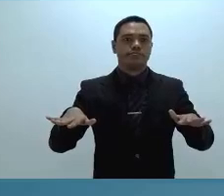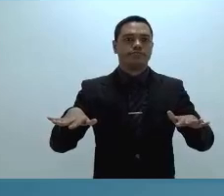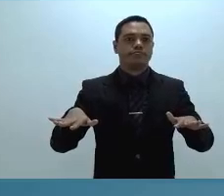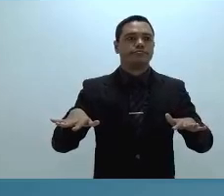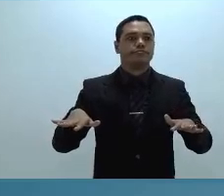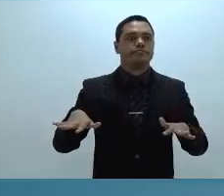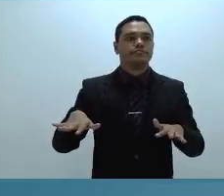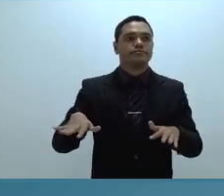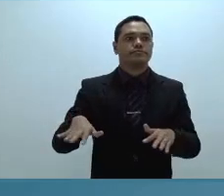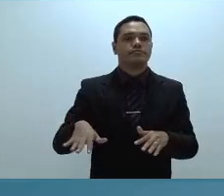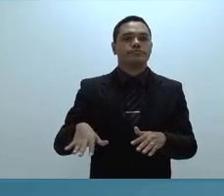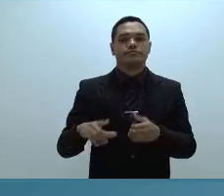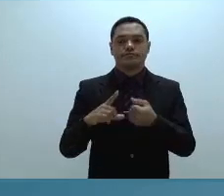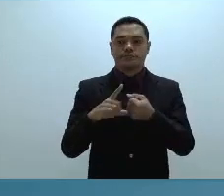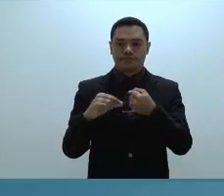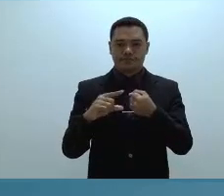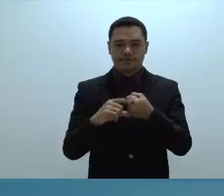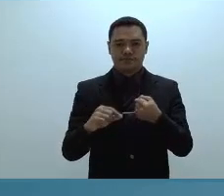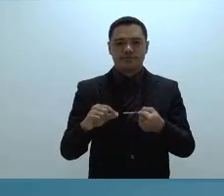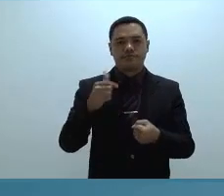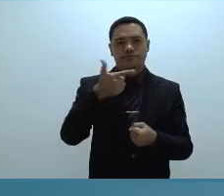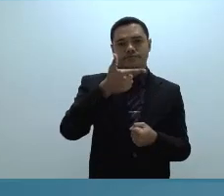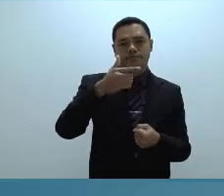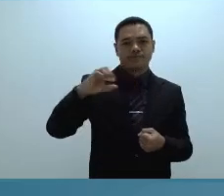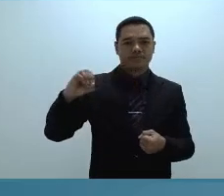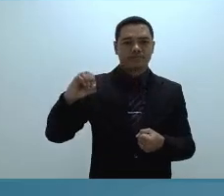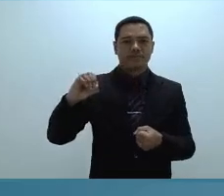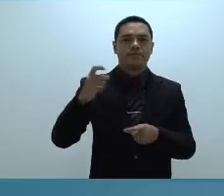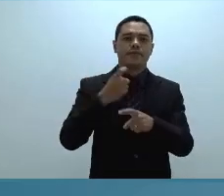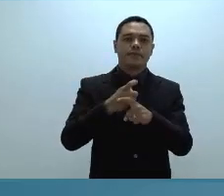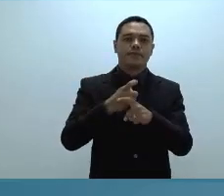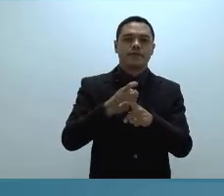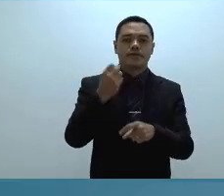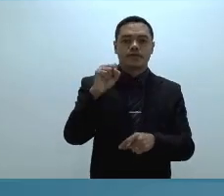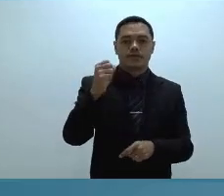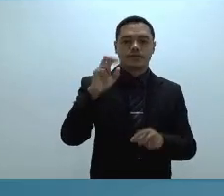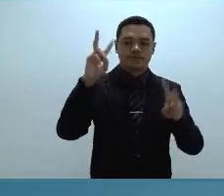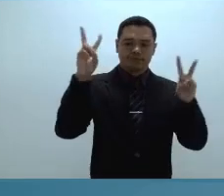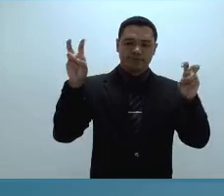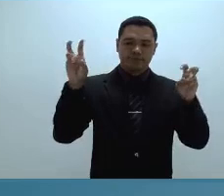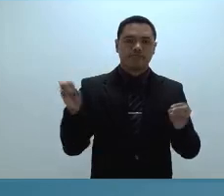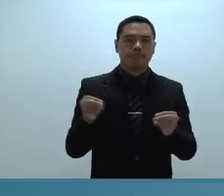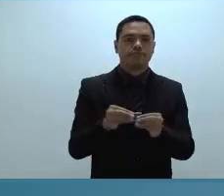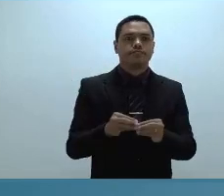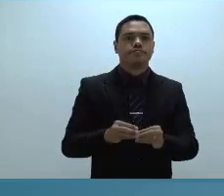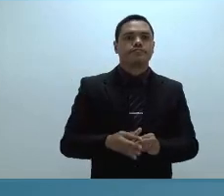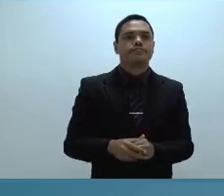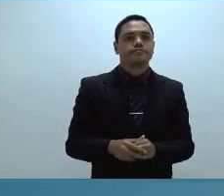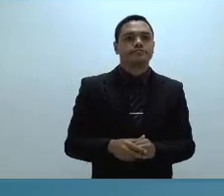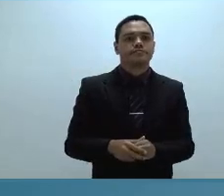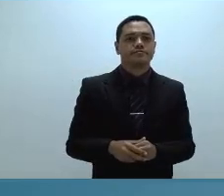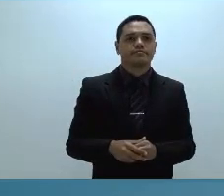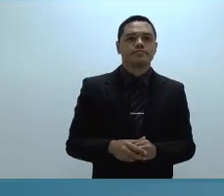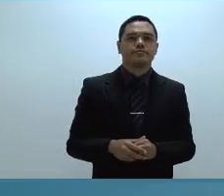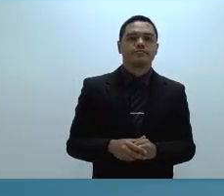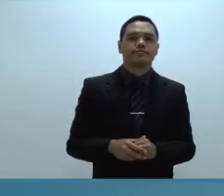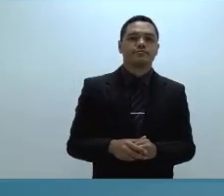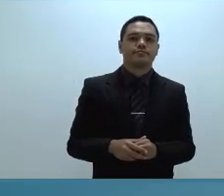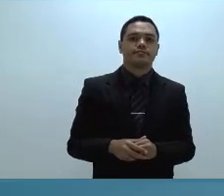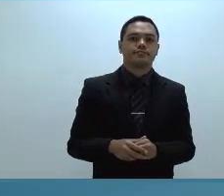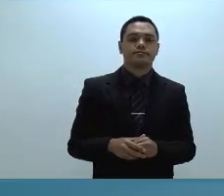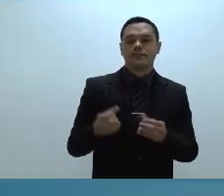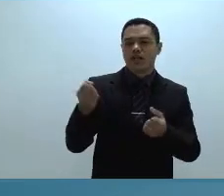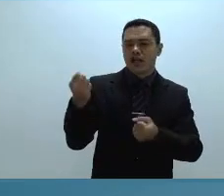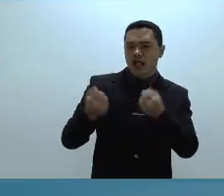Constituição Federal, fechados. A forma de permissão estatal de execução do serviço público de transporte coletivo